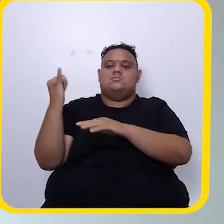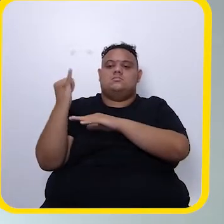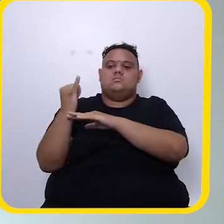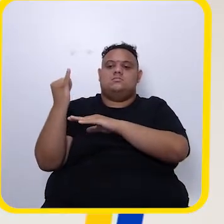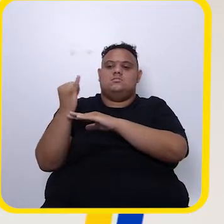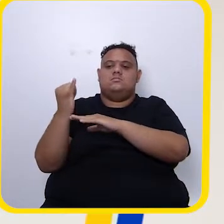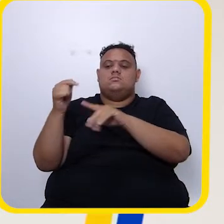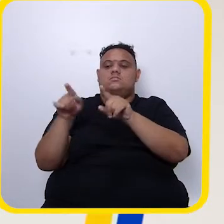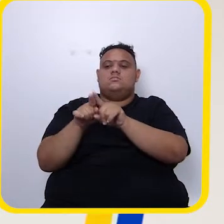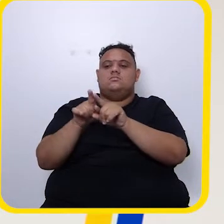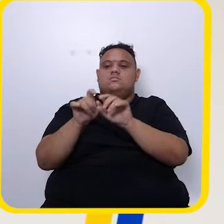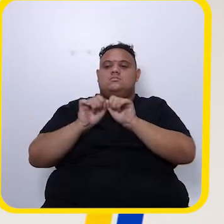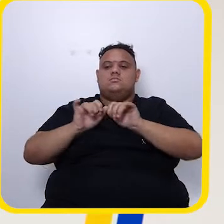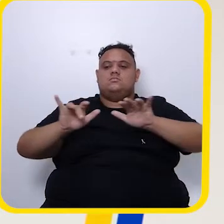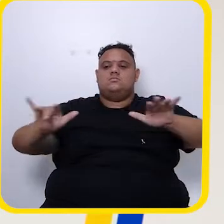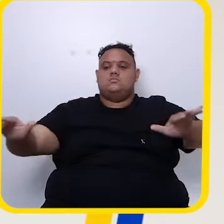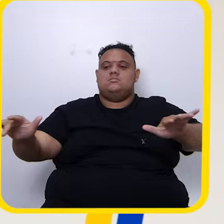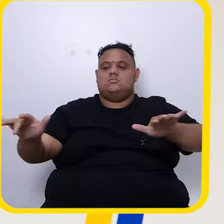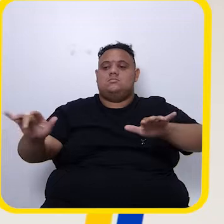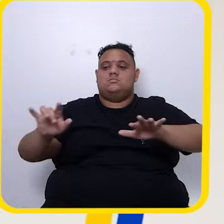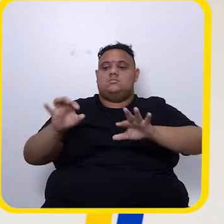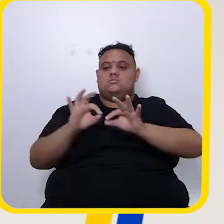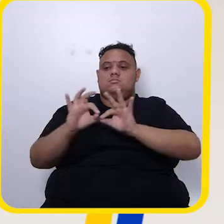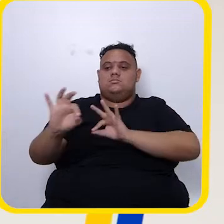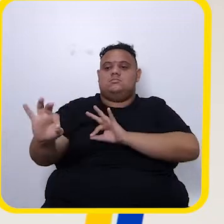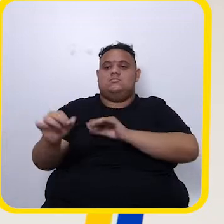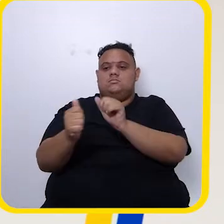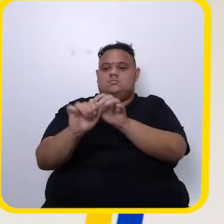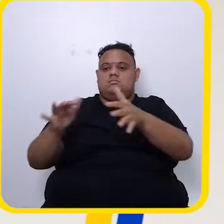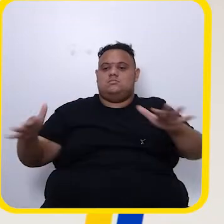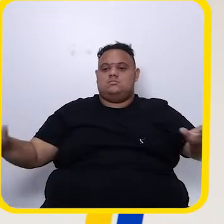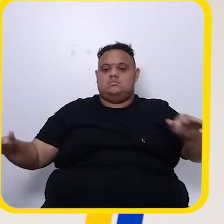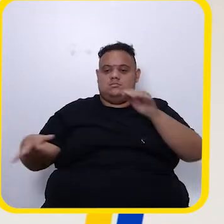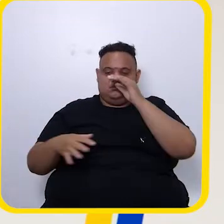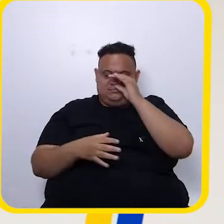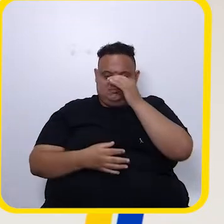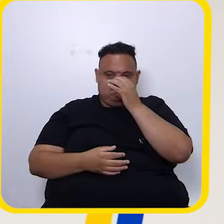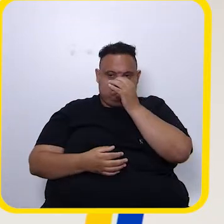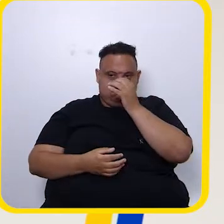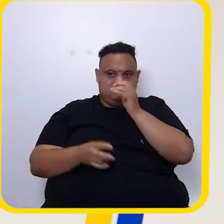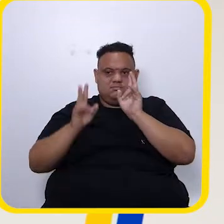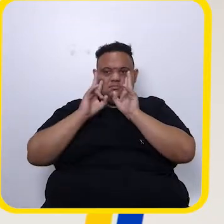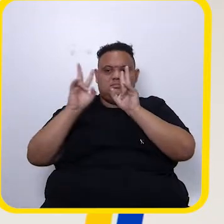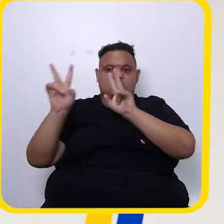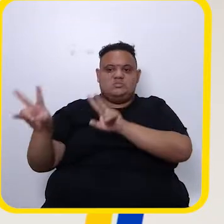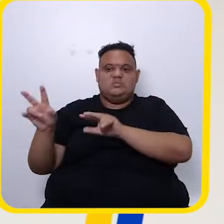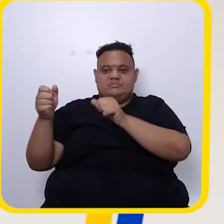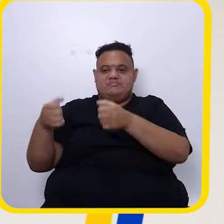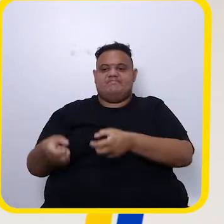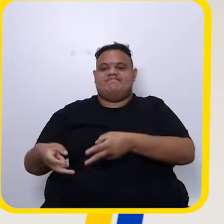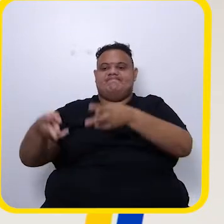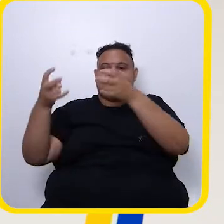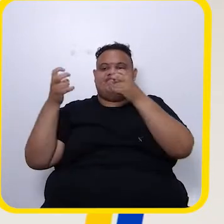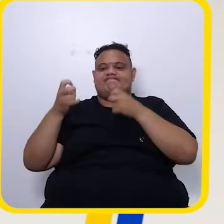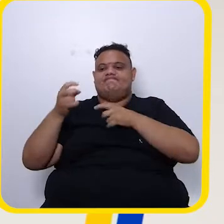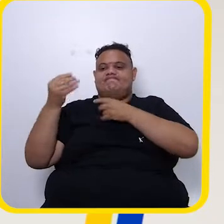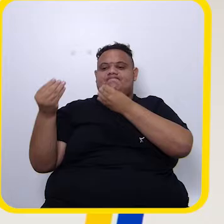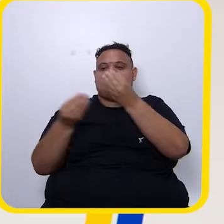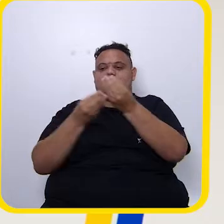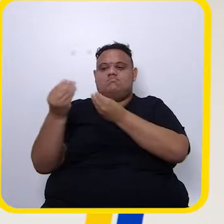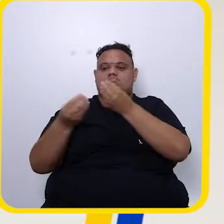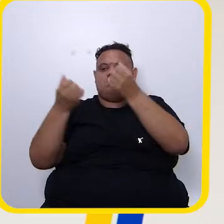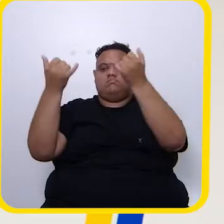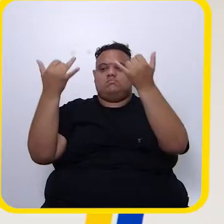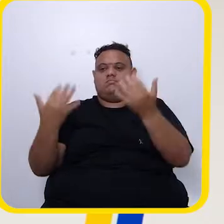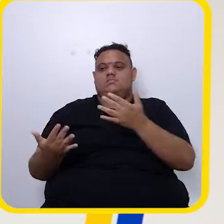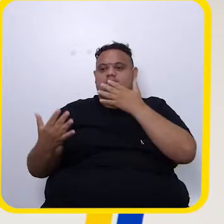as pequenas Antilhas que estão espalhadas ao longo do Mar do Caribe. Então veja só como é dinâmico, né,